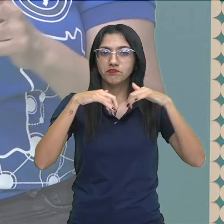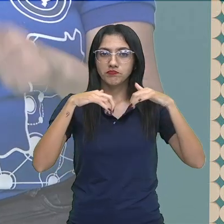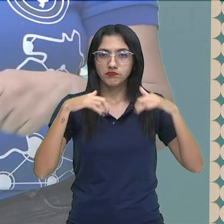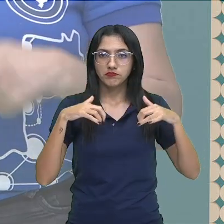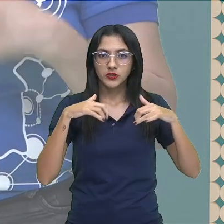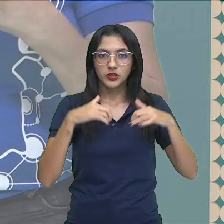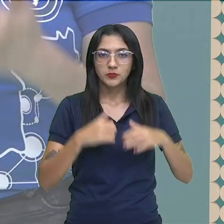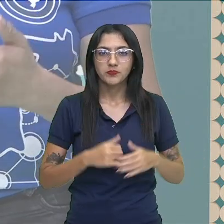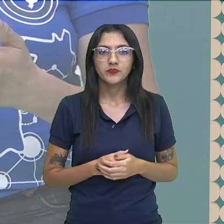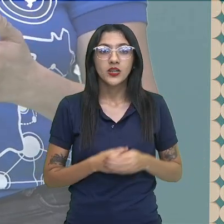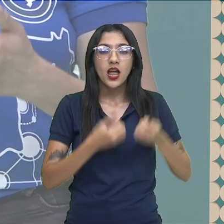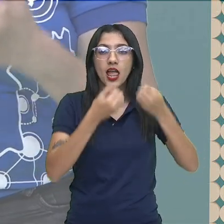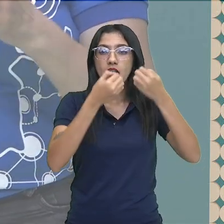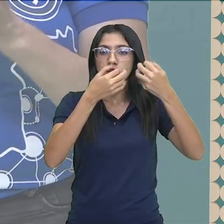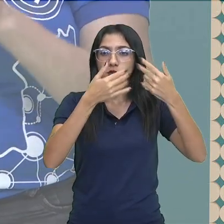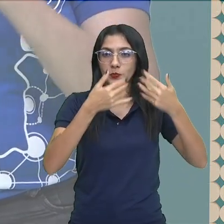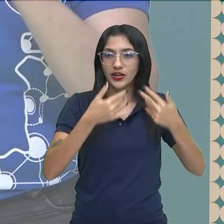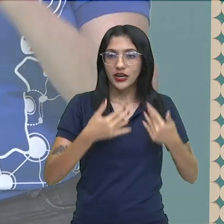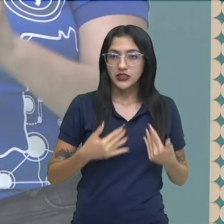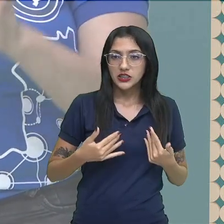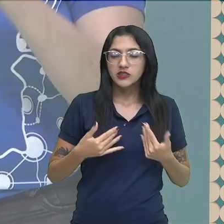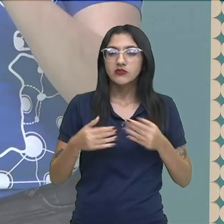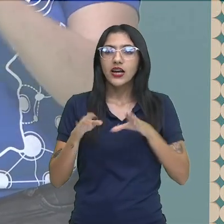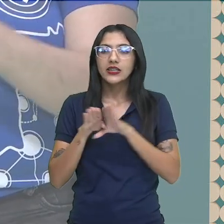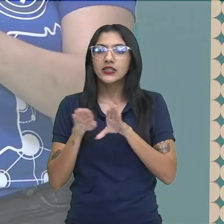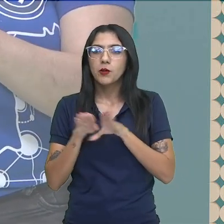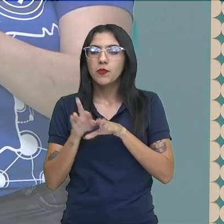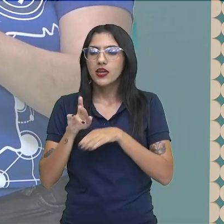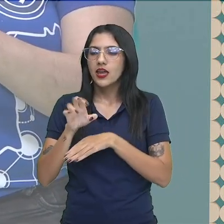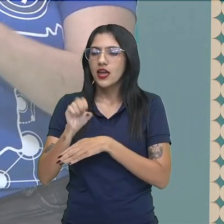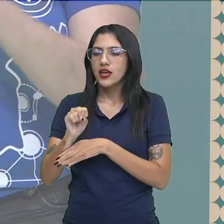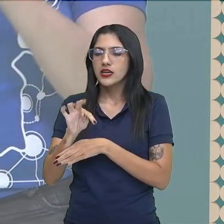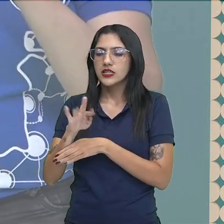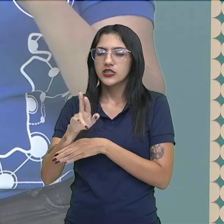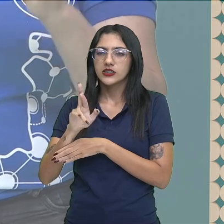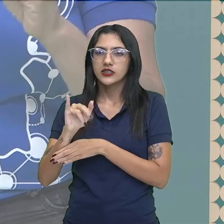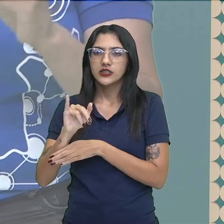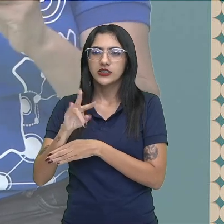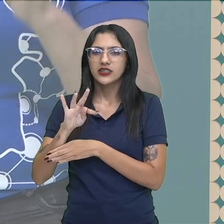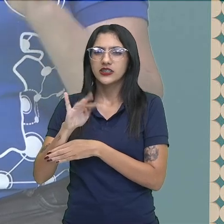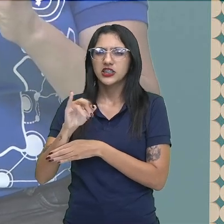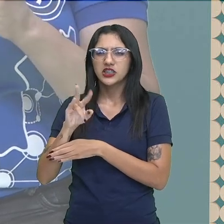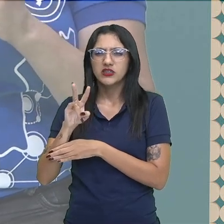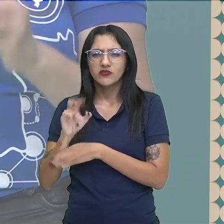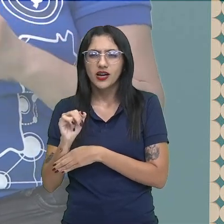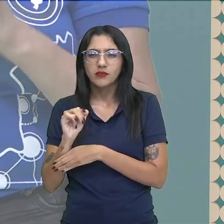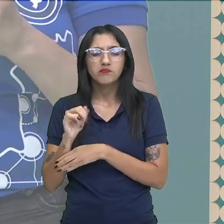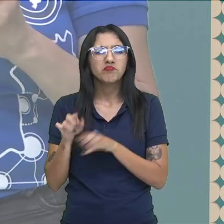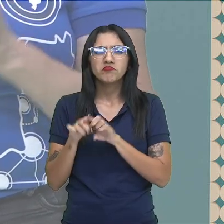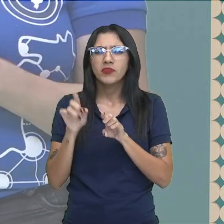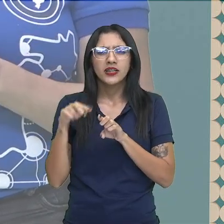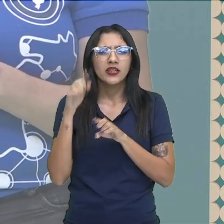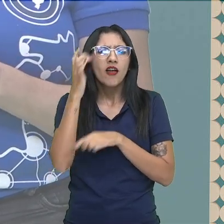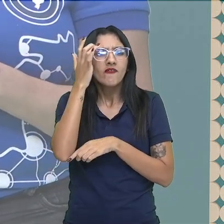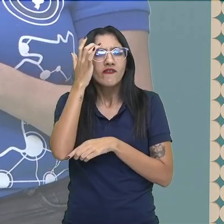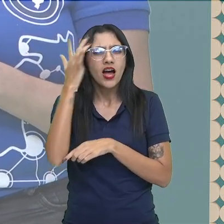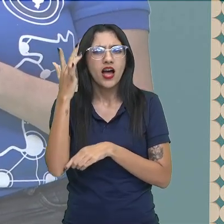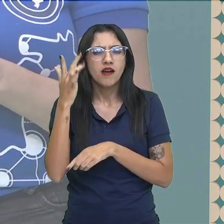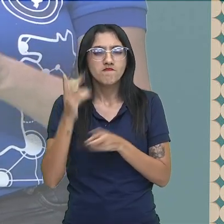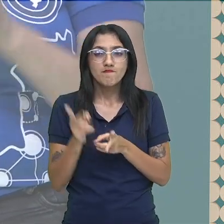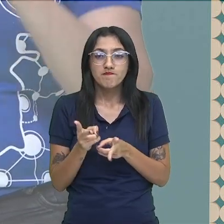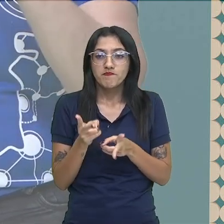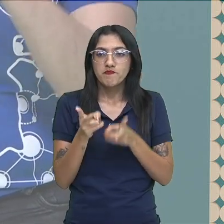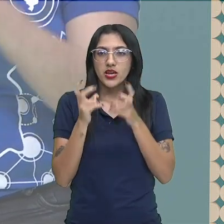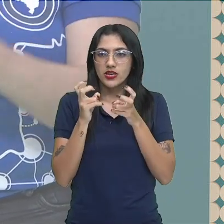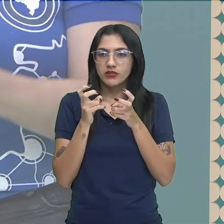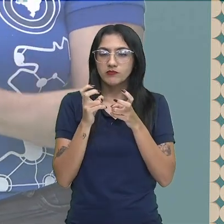que é a explicativa e a restritiva. Tá? Então, é muito fácil de você identificar, gente.